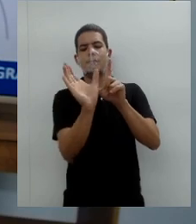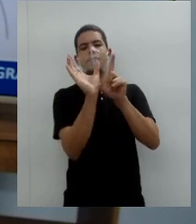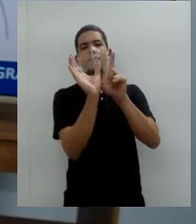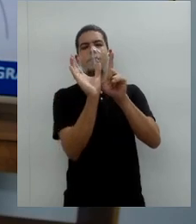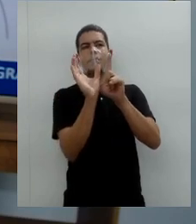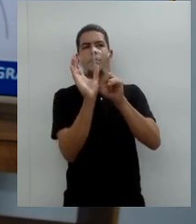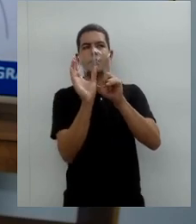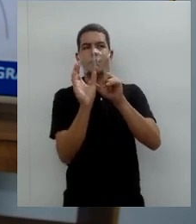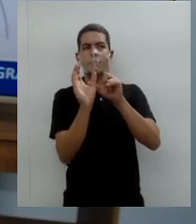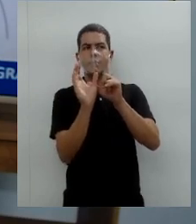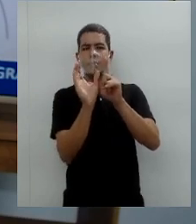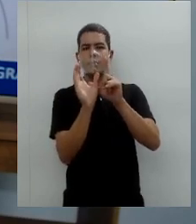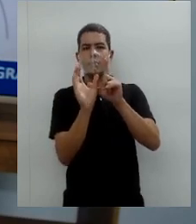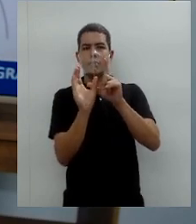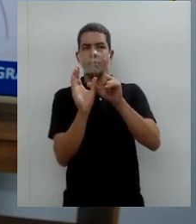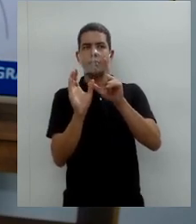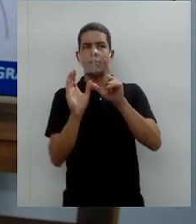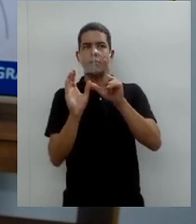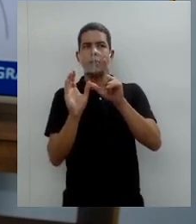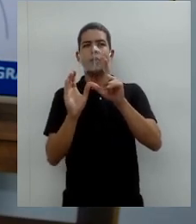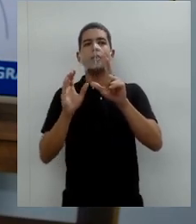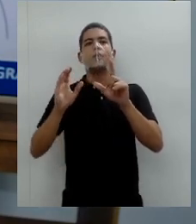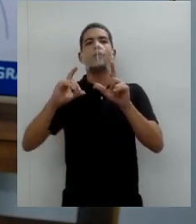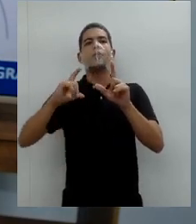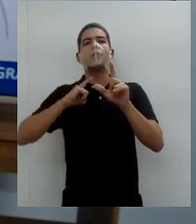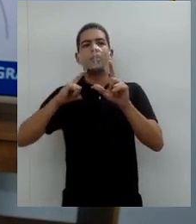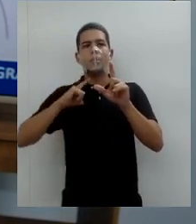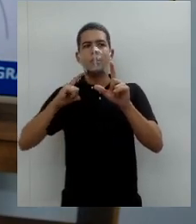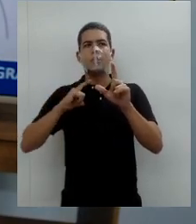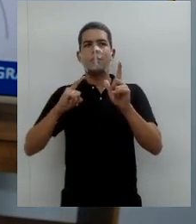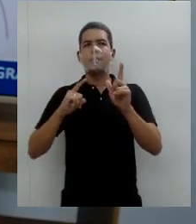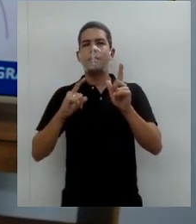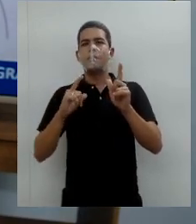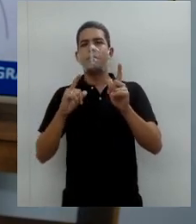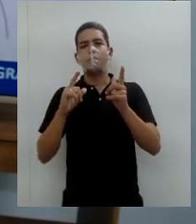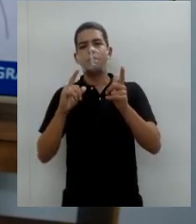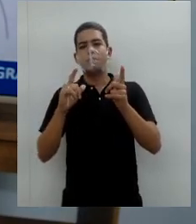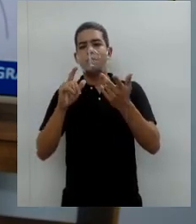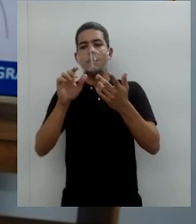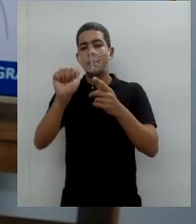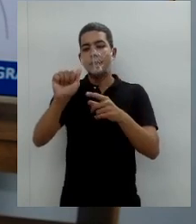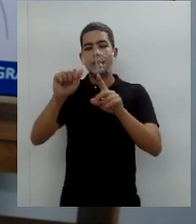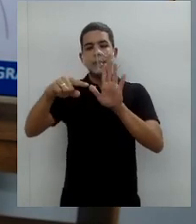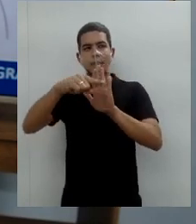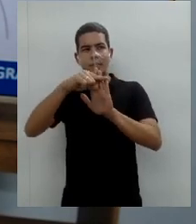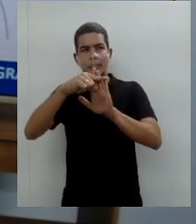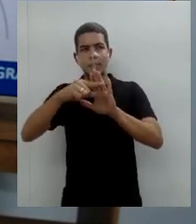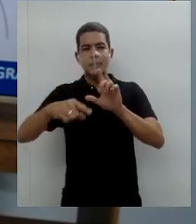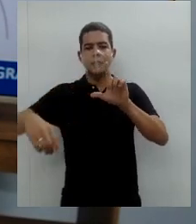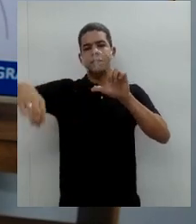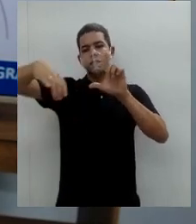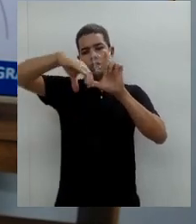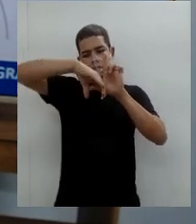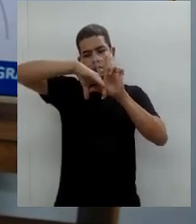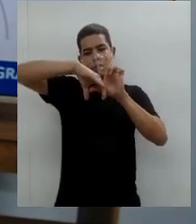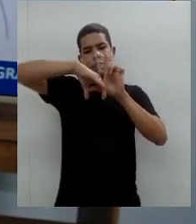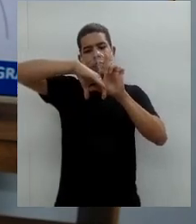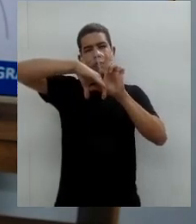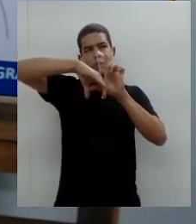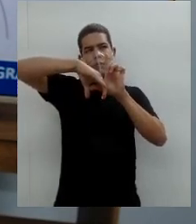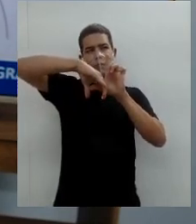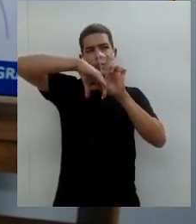voltada para baixo. Toda vez que eu tenho uma função quadrática com coeficiente A negativo, parábola com concavidade